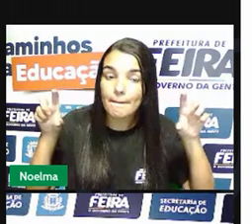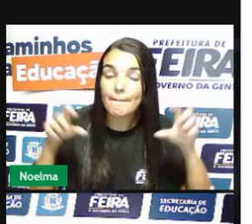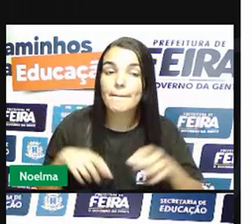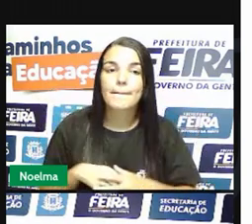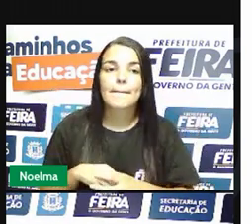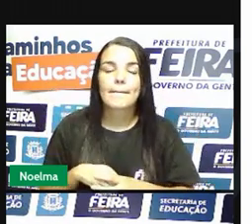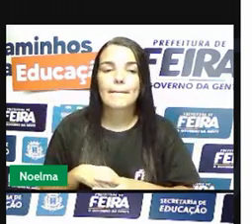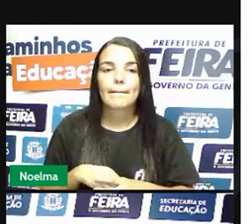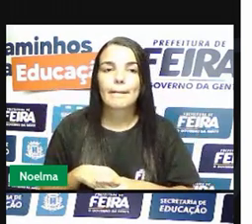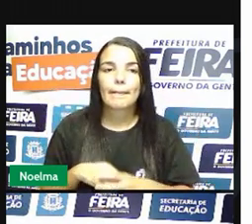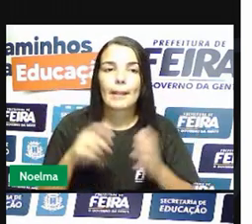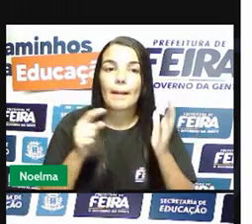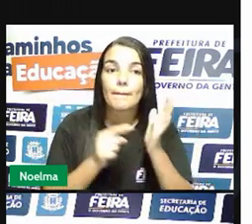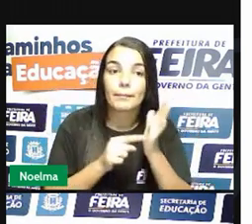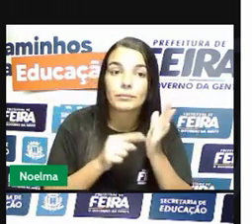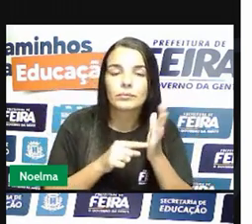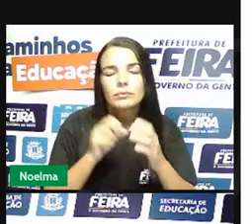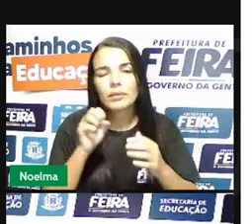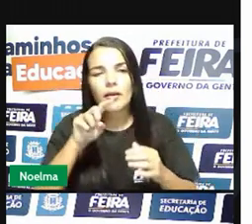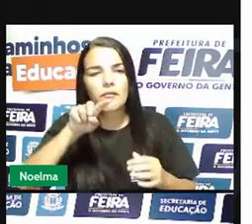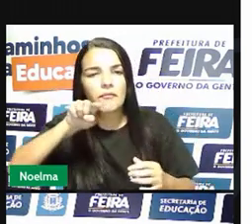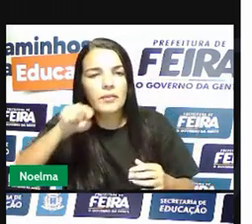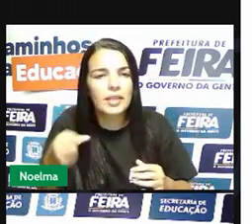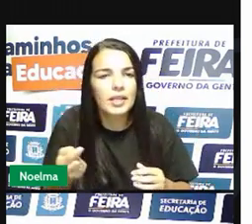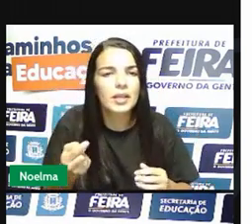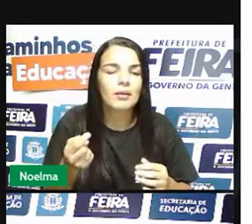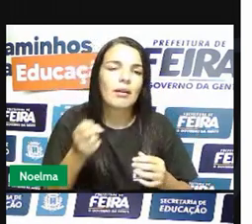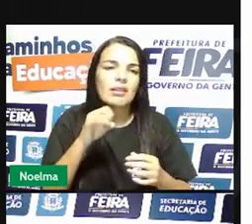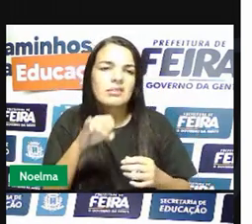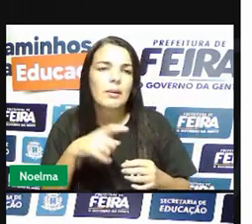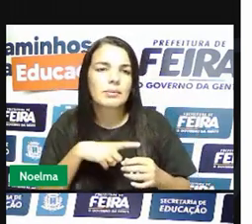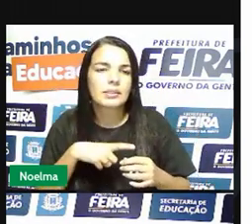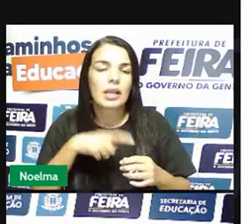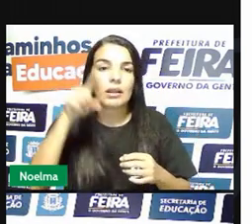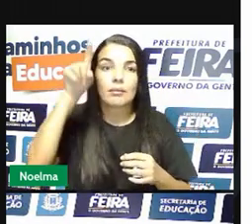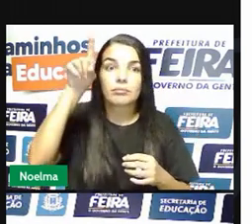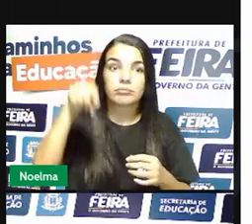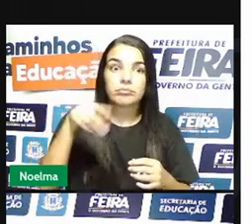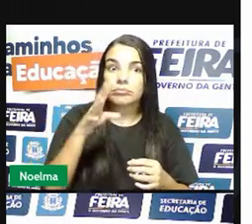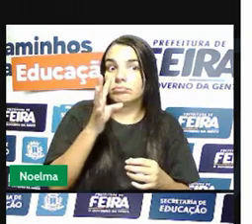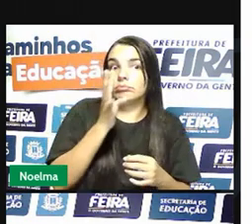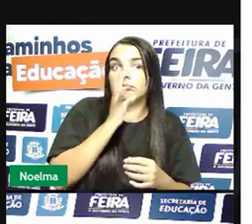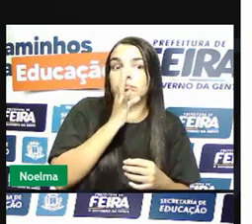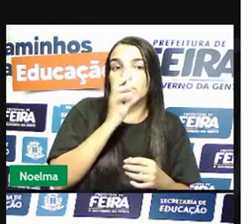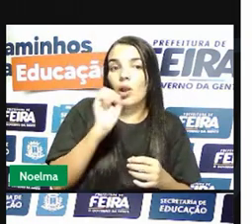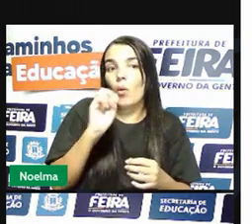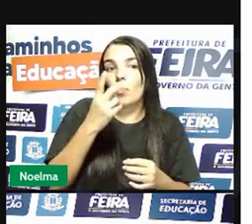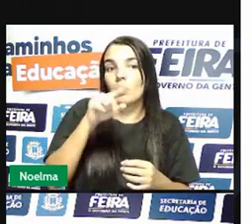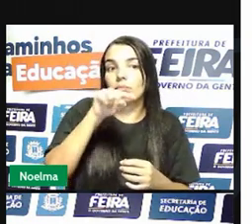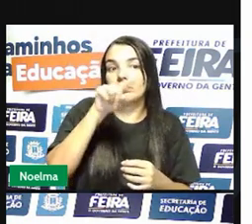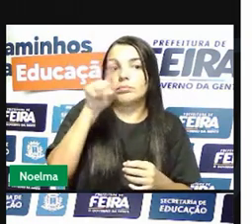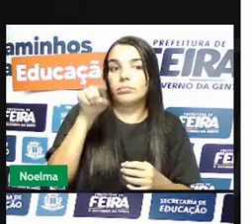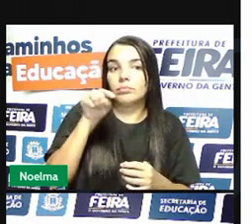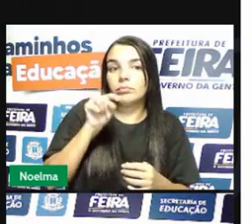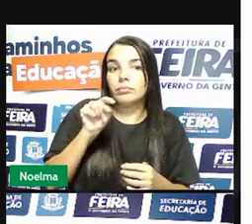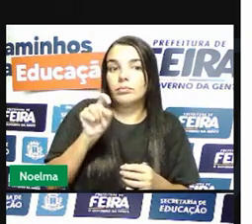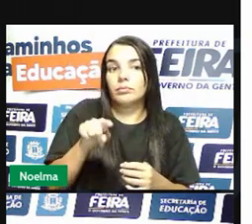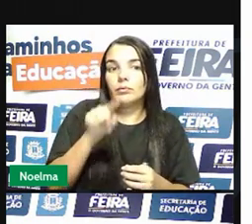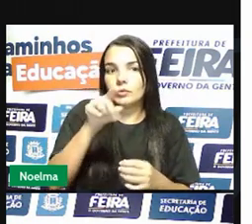está feita de forma correta também, ponto, a vírgula, se tiver exclamação, se tiver interrogação, vocês colocaram de forma